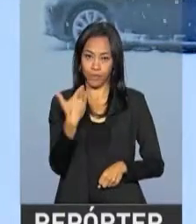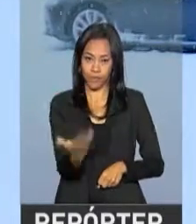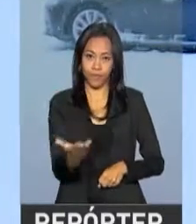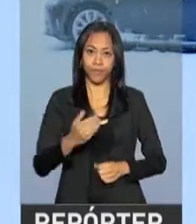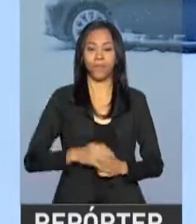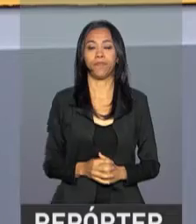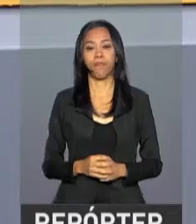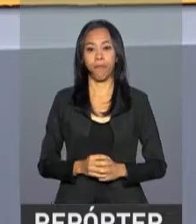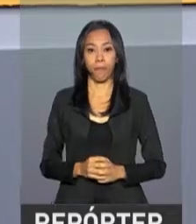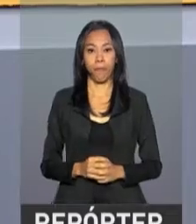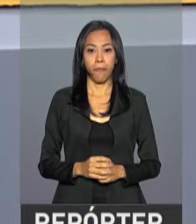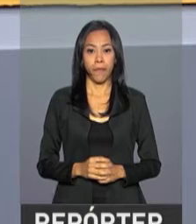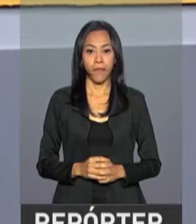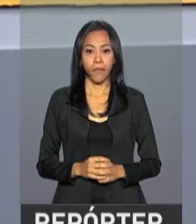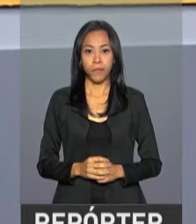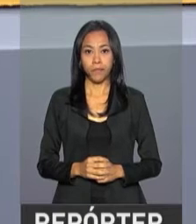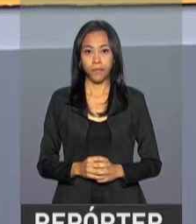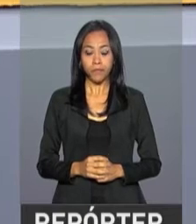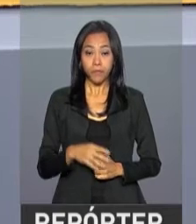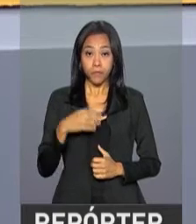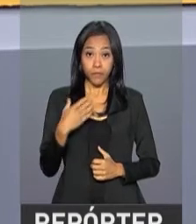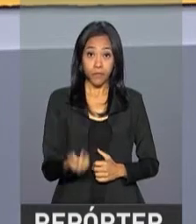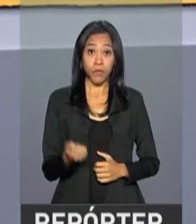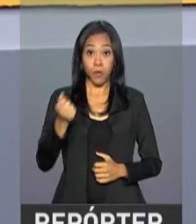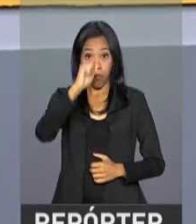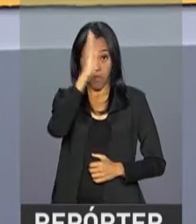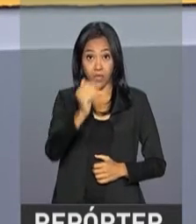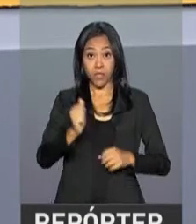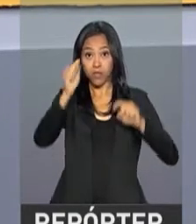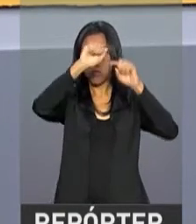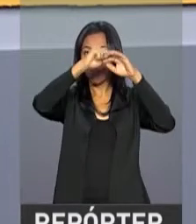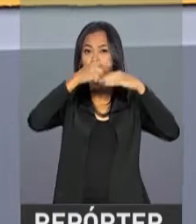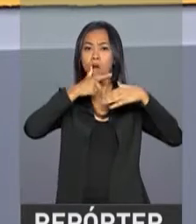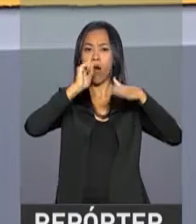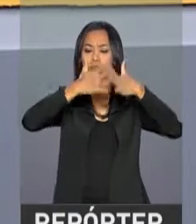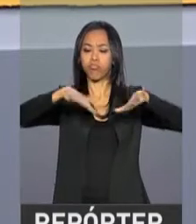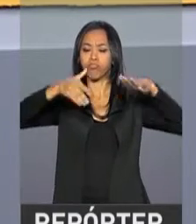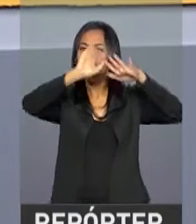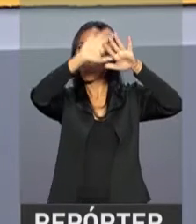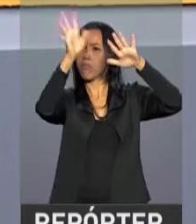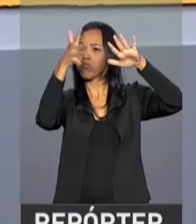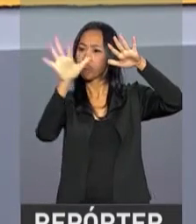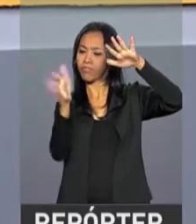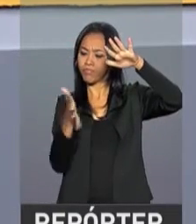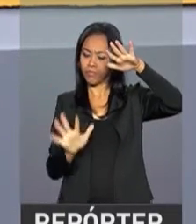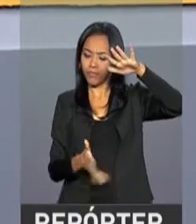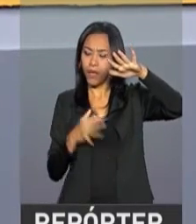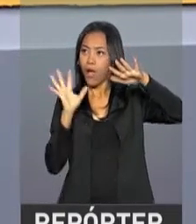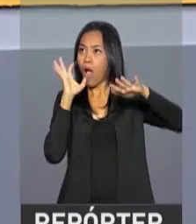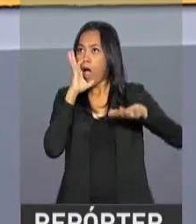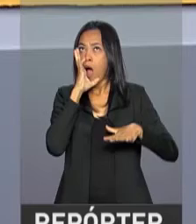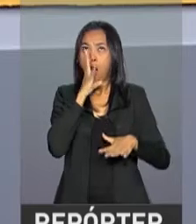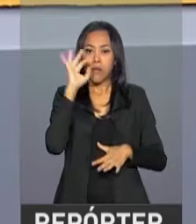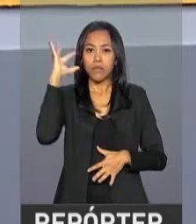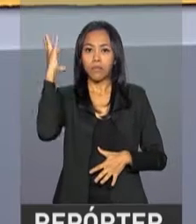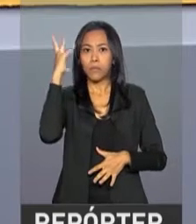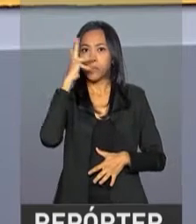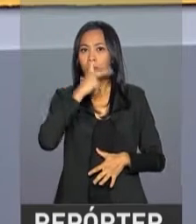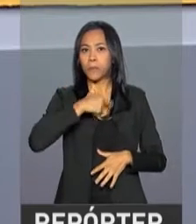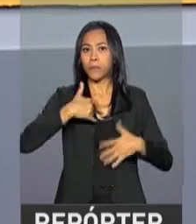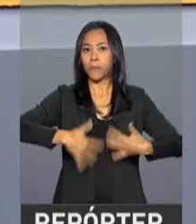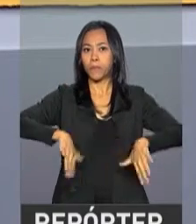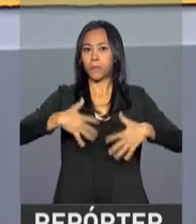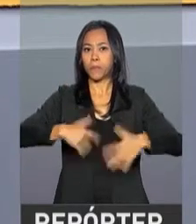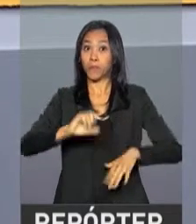nbr costa brasileira é repleta de paisagens naturais de tirar o fôlego duas delas o